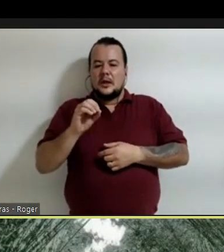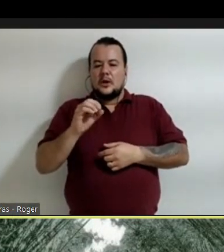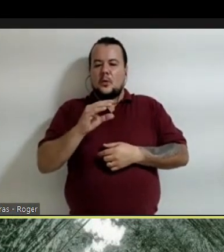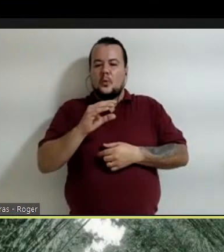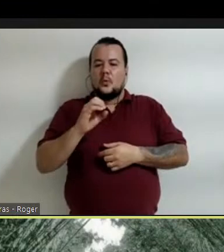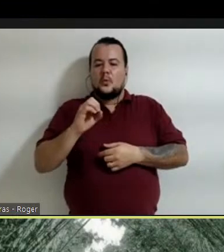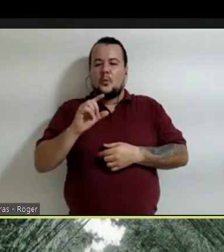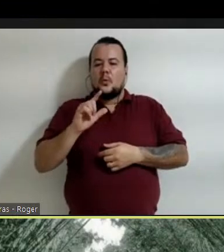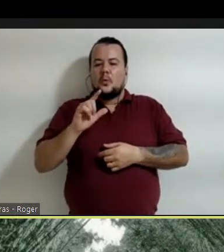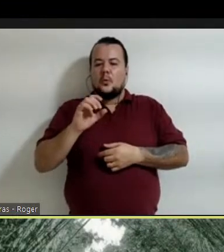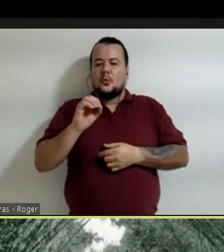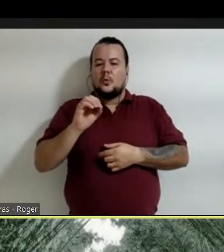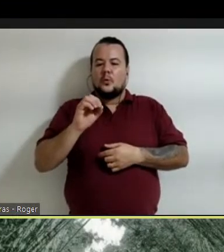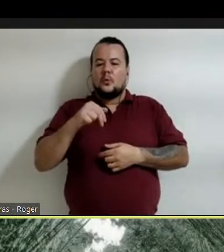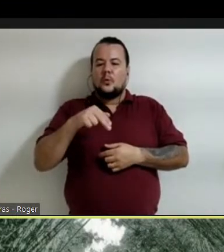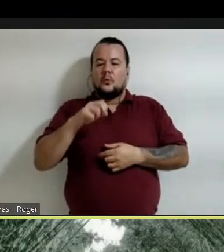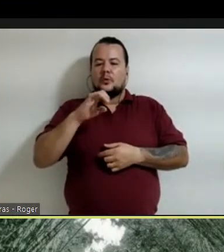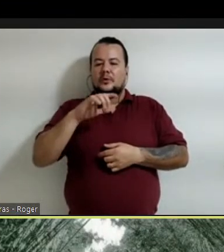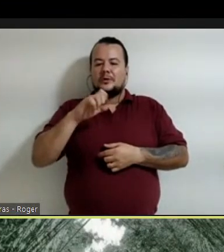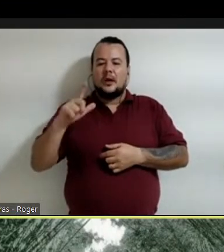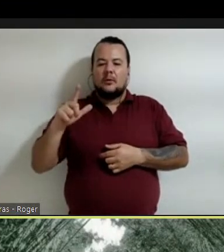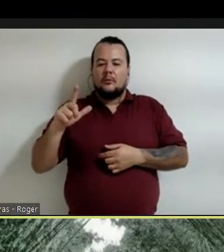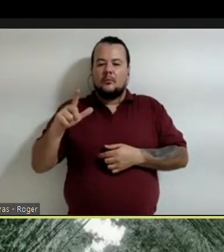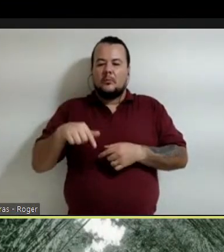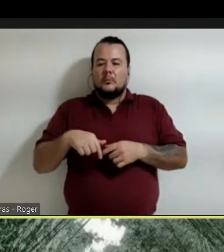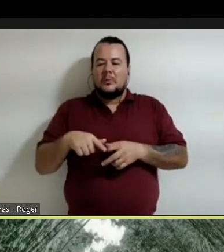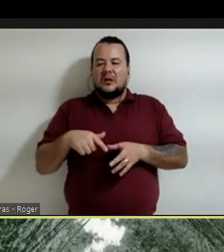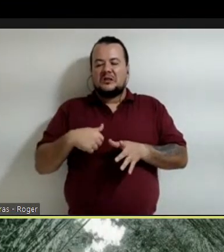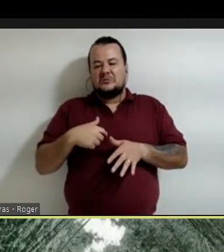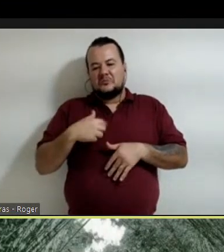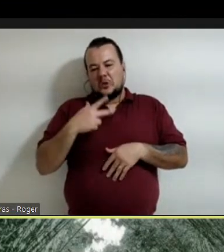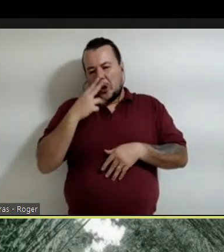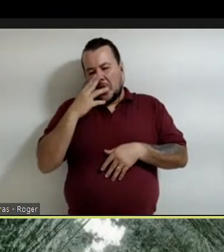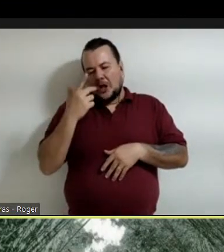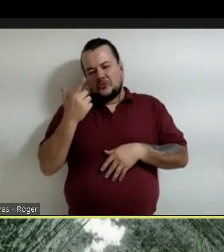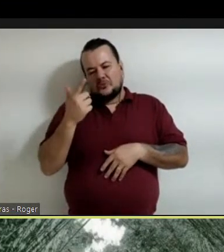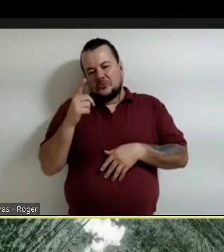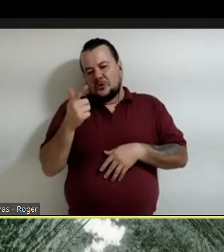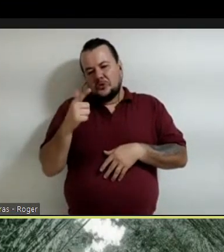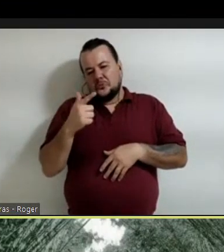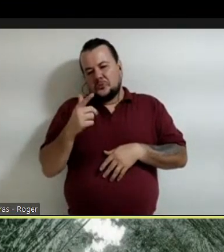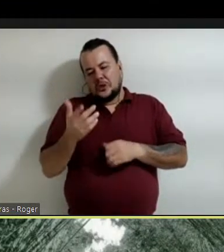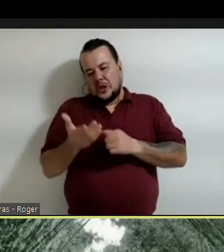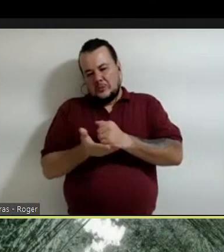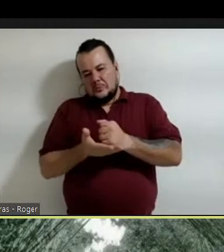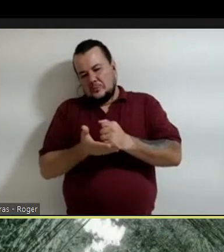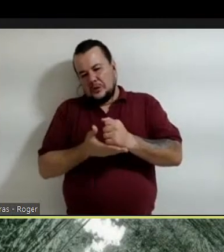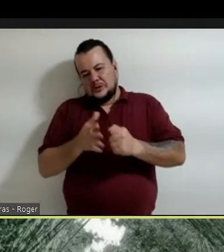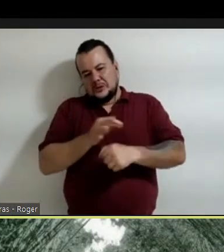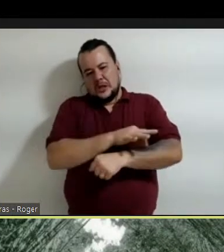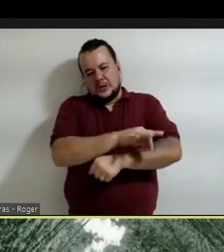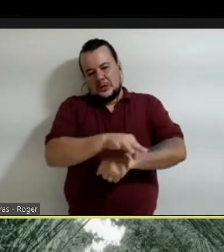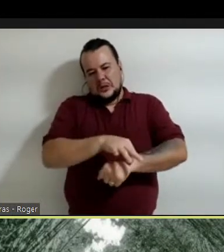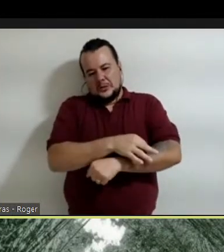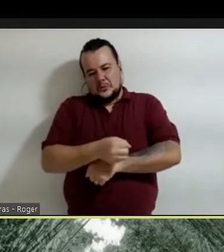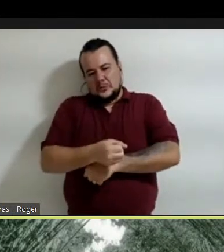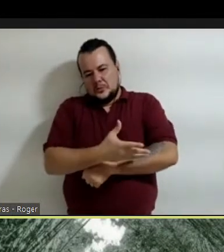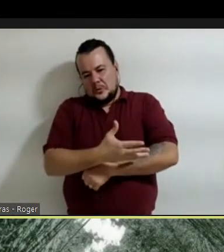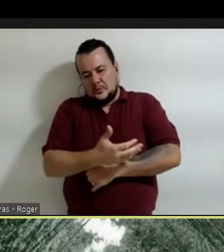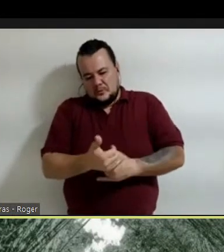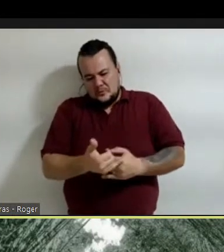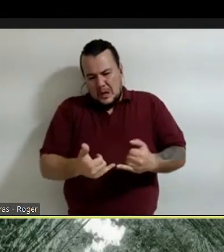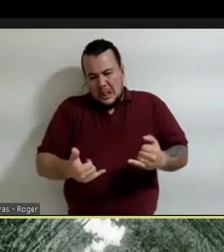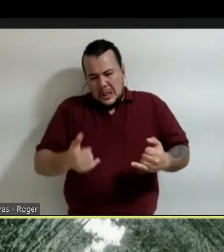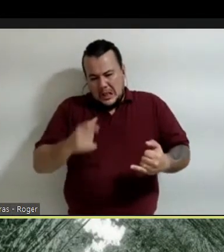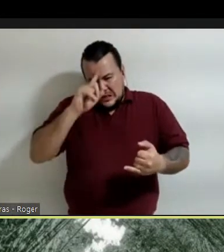houve, ou não me parece que tenha havido, em relação à arquitetura moderna, um alinhamento